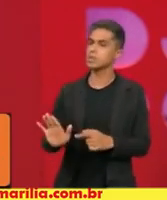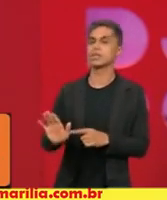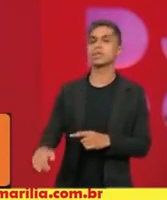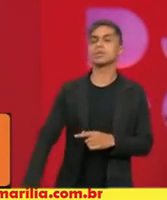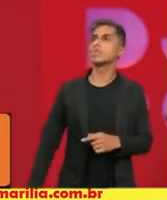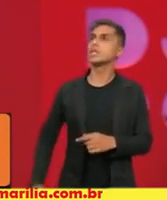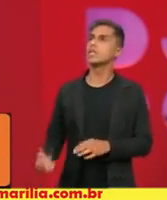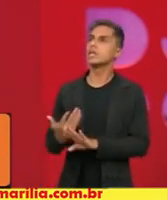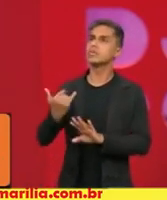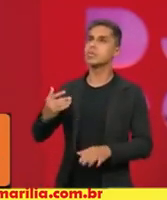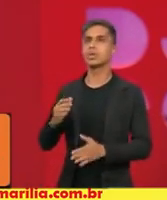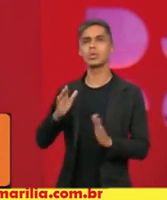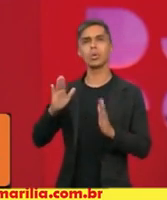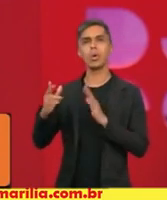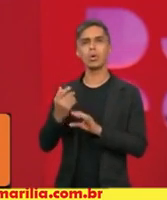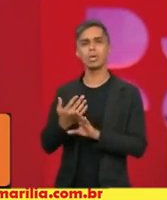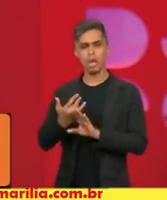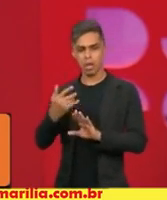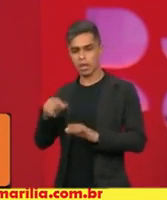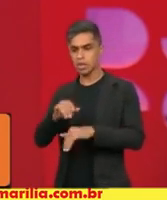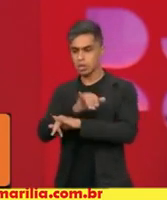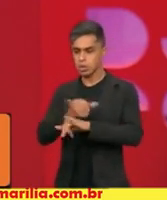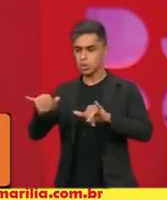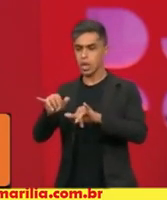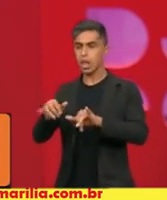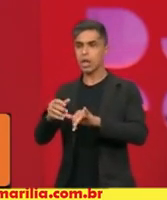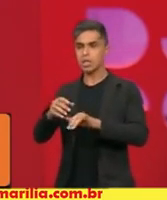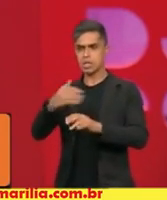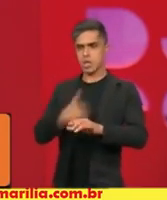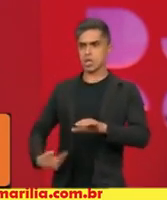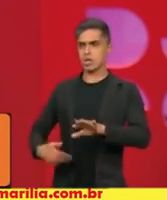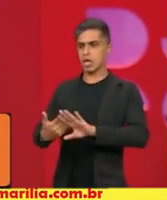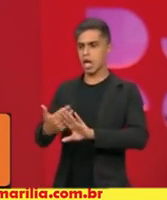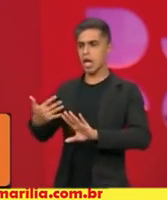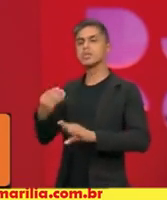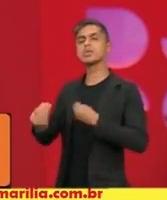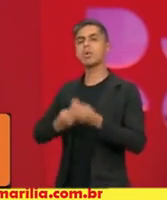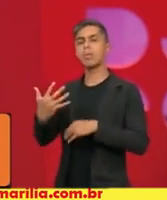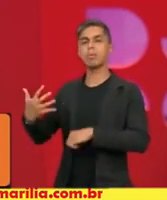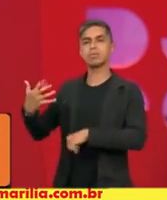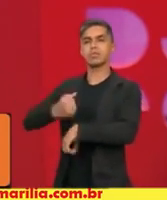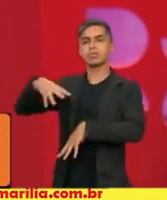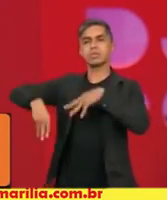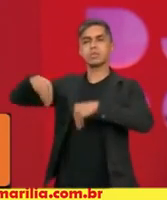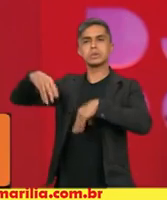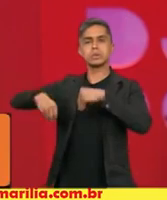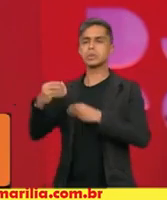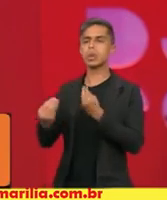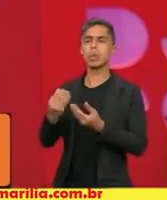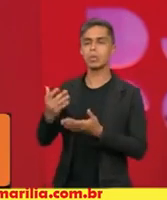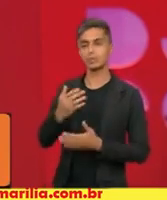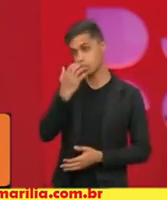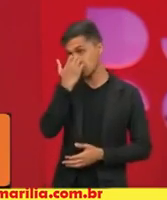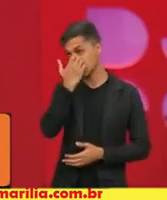momentos logo anteriores à proclamação da República. Qual era a sociedade que a gente tinha formada ali naquele Brasil? E aí depois a gente vai